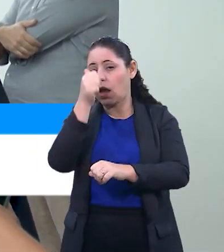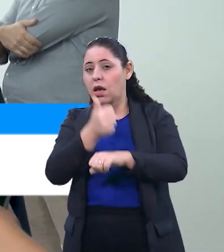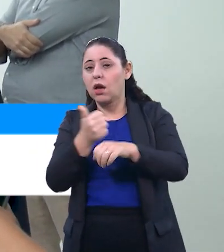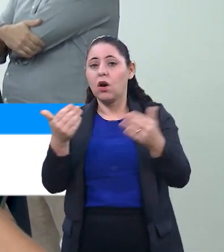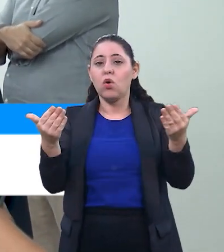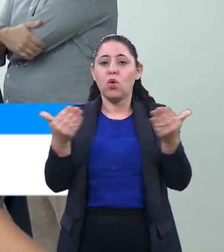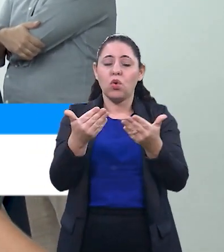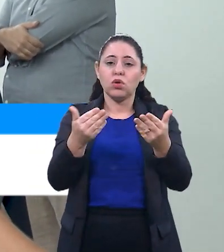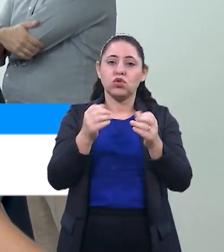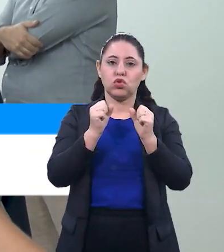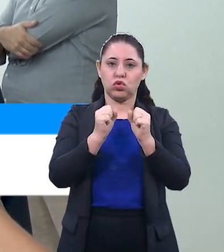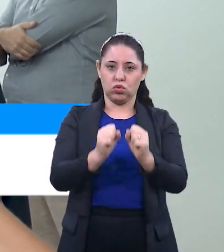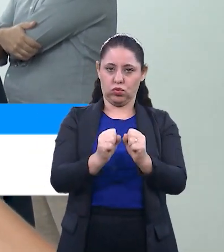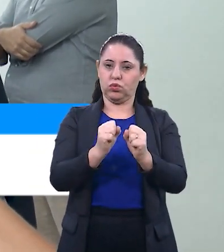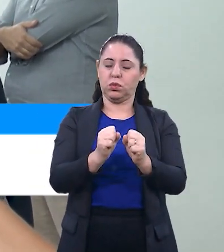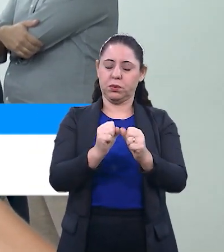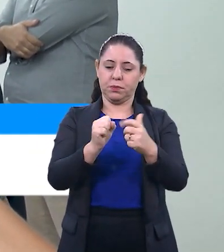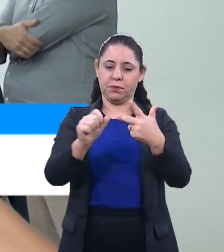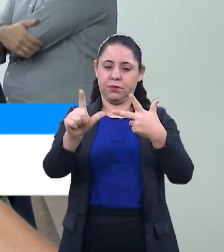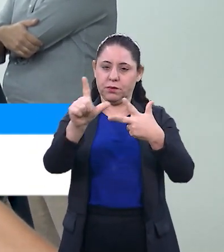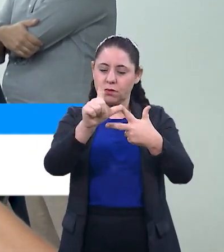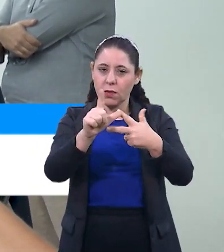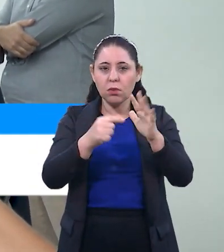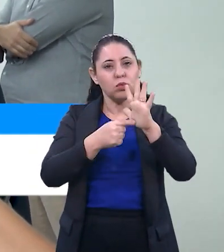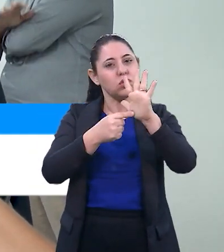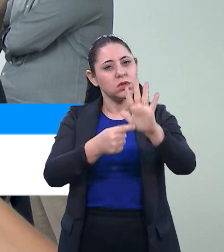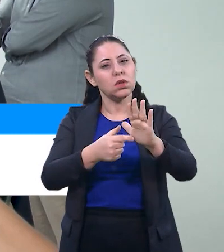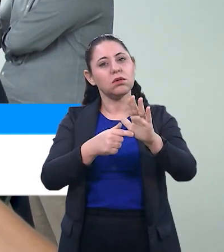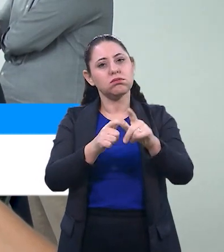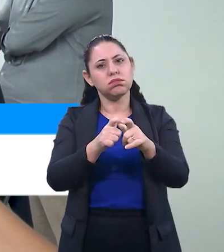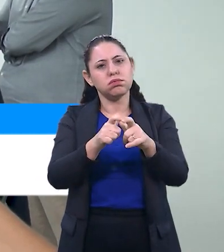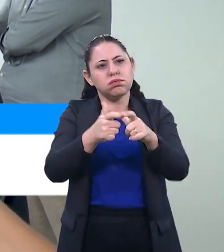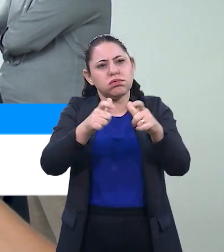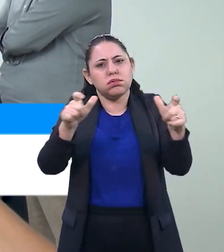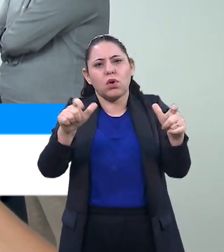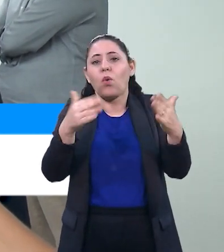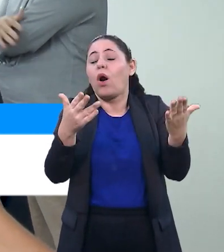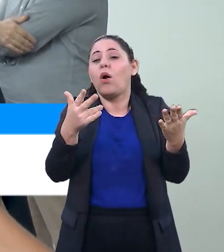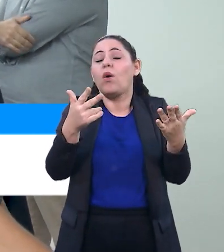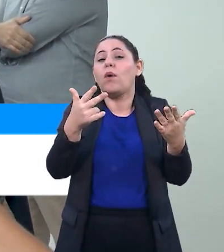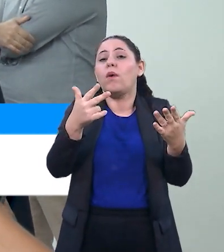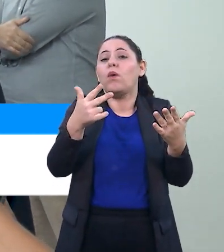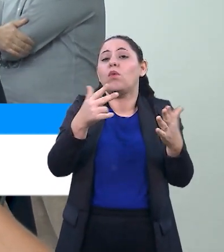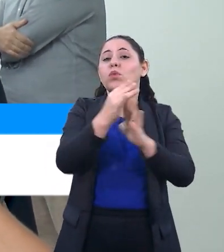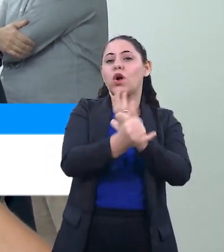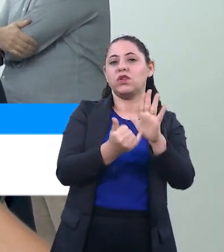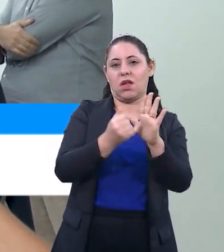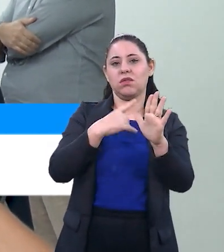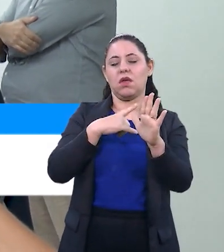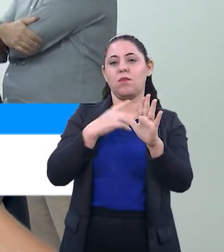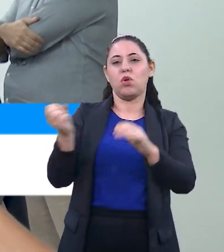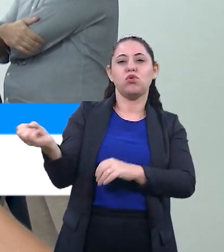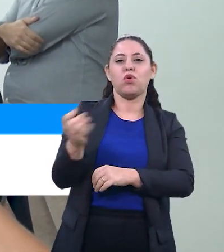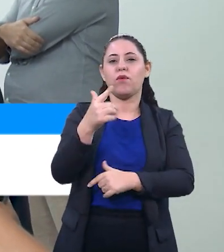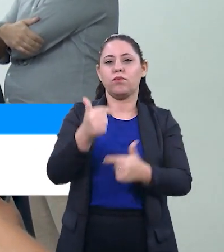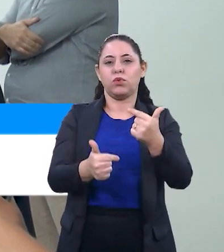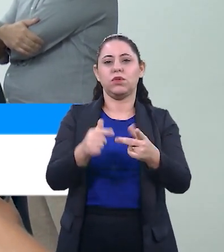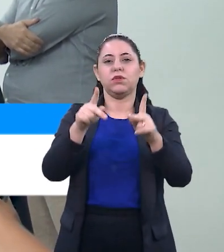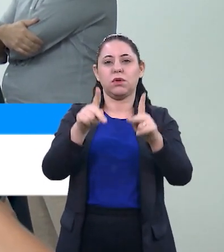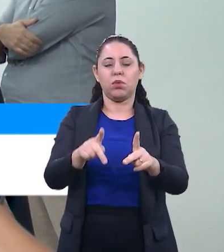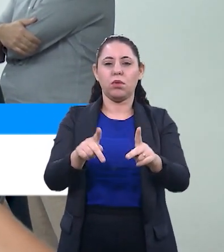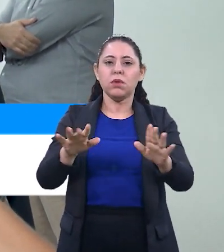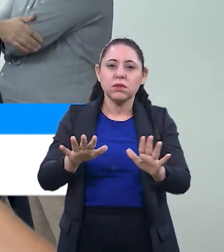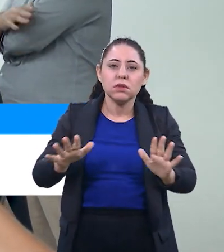nossa ideia de estar aqui com o poder público, mostrar como o setor vem crescendo, desenvolvendo e que tipo de projetos a gente tem para justamente renovar